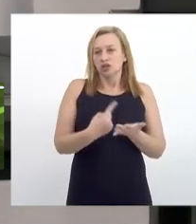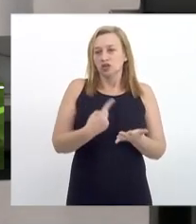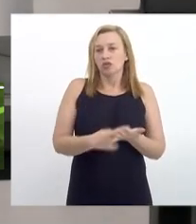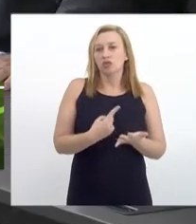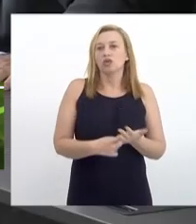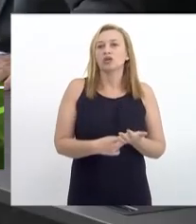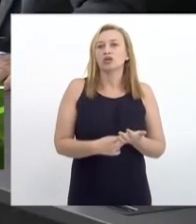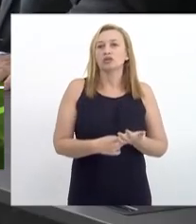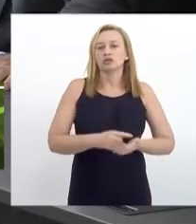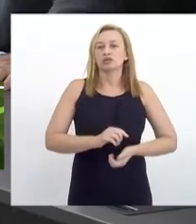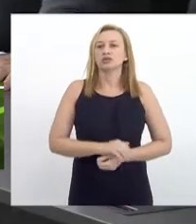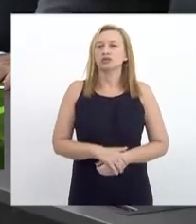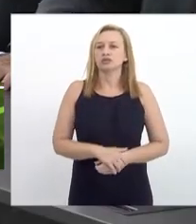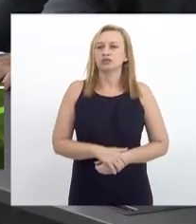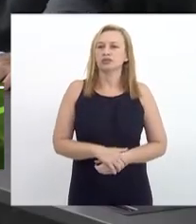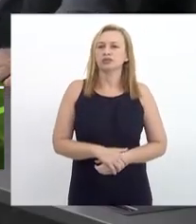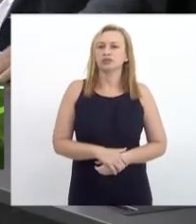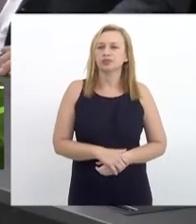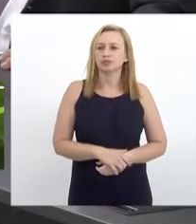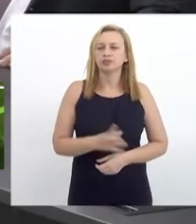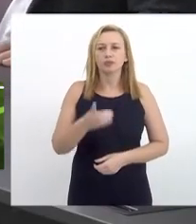deputado Carlos Augusto